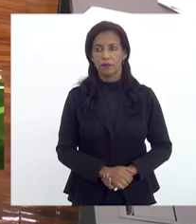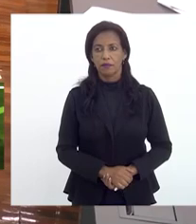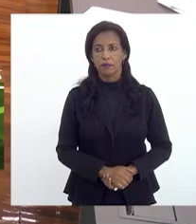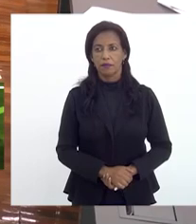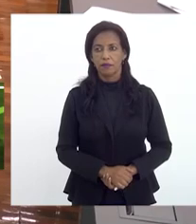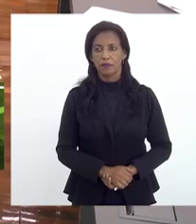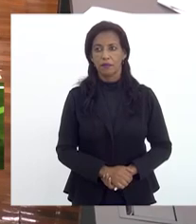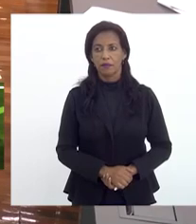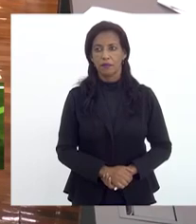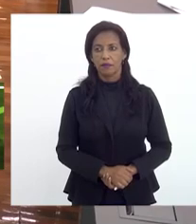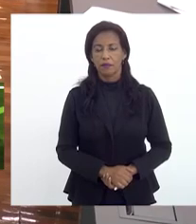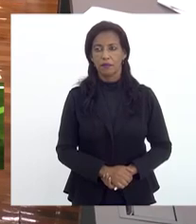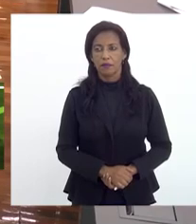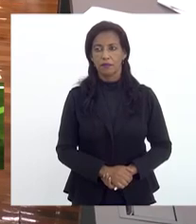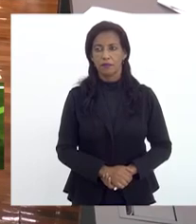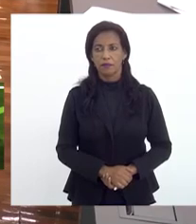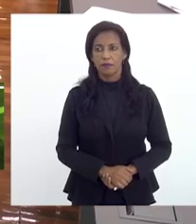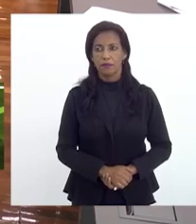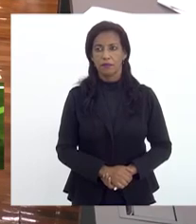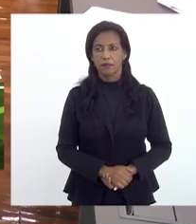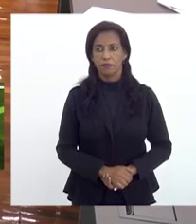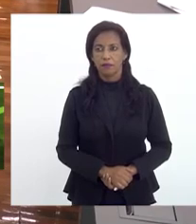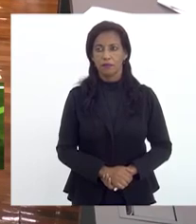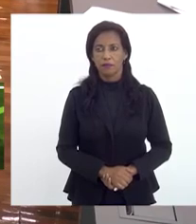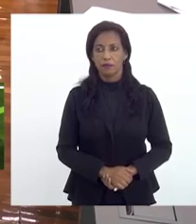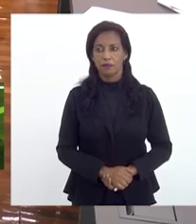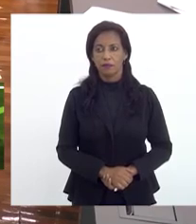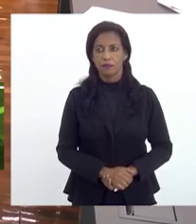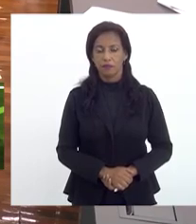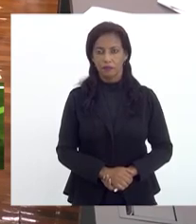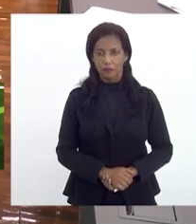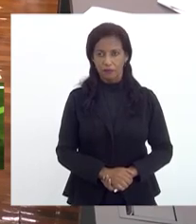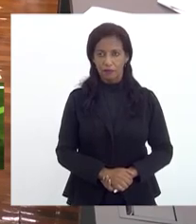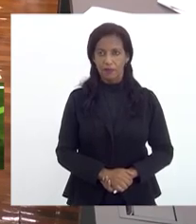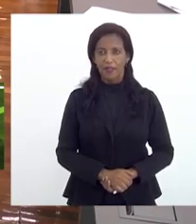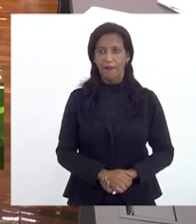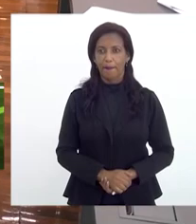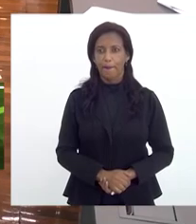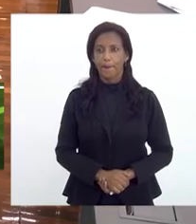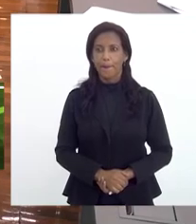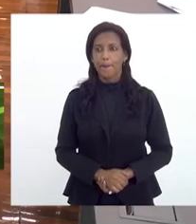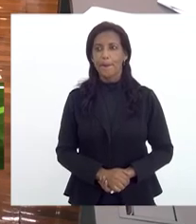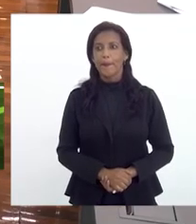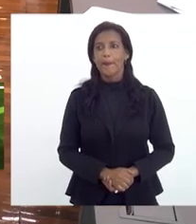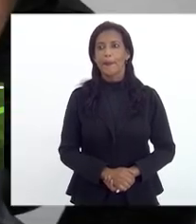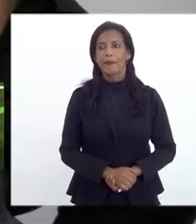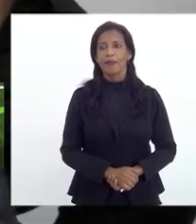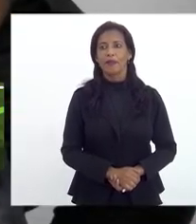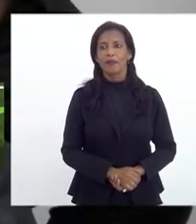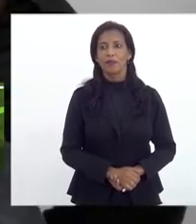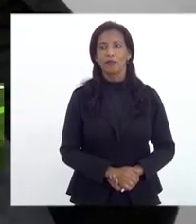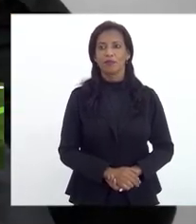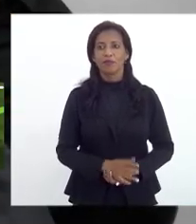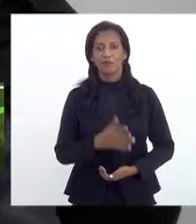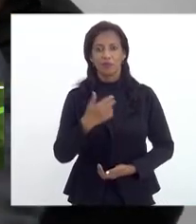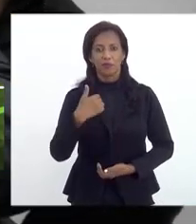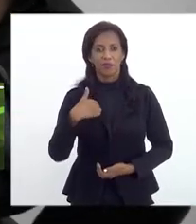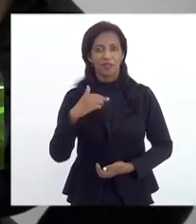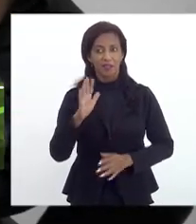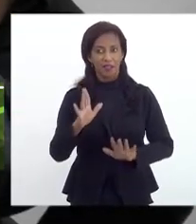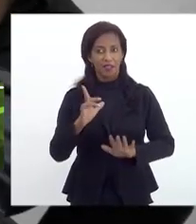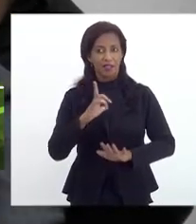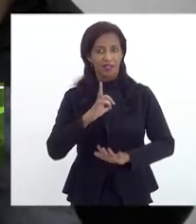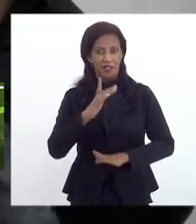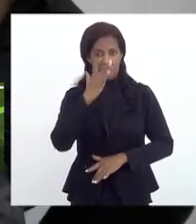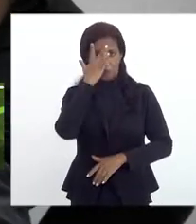Você nem sabe mexer Microfone Você não tem experiência Graças a Deus Graças a Deus Isso aí não tem vergonha E dizer não Tem gente que